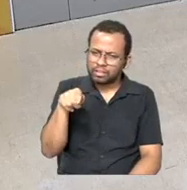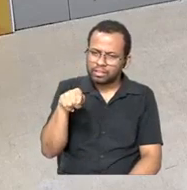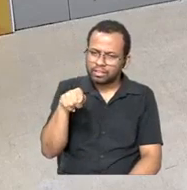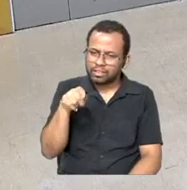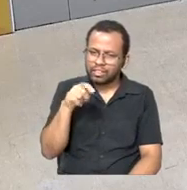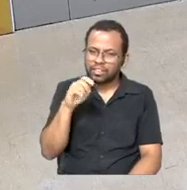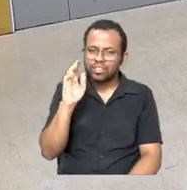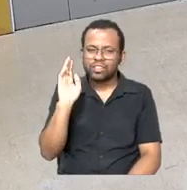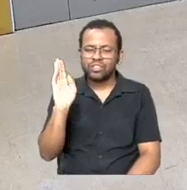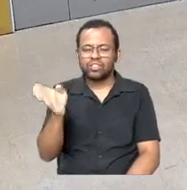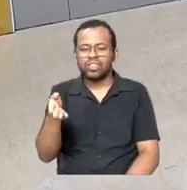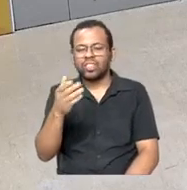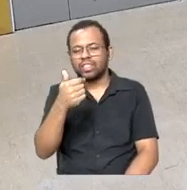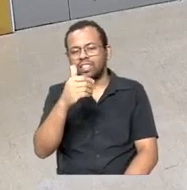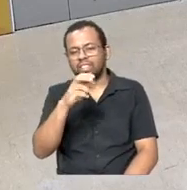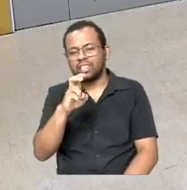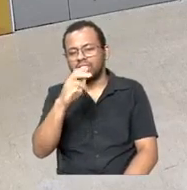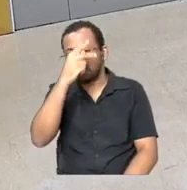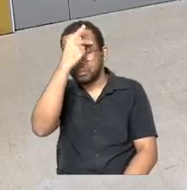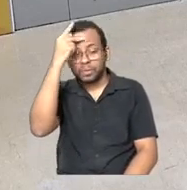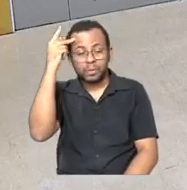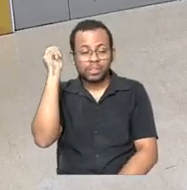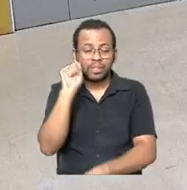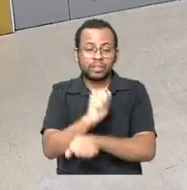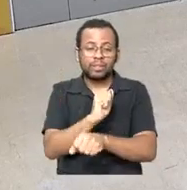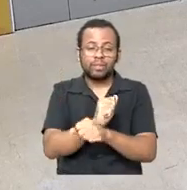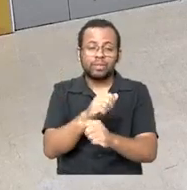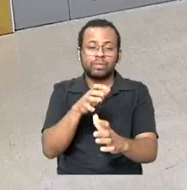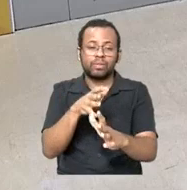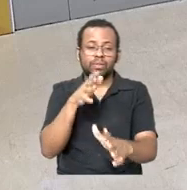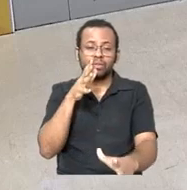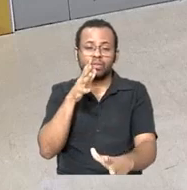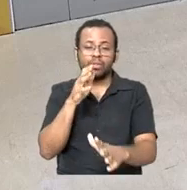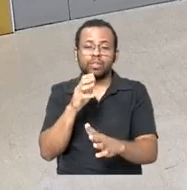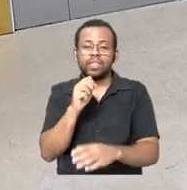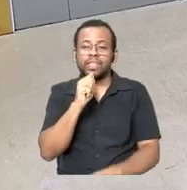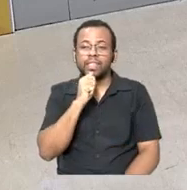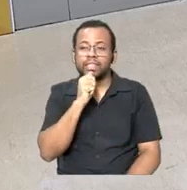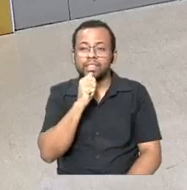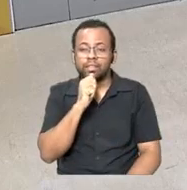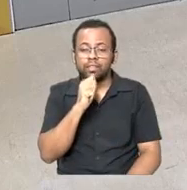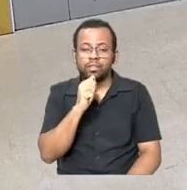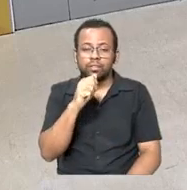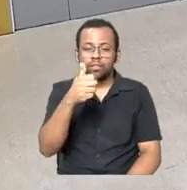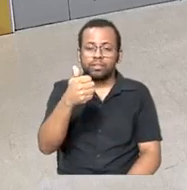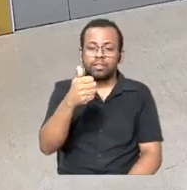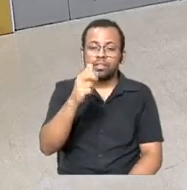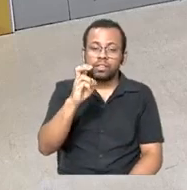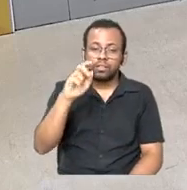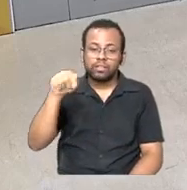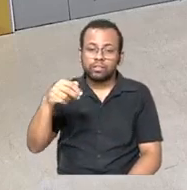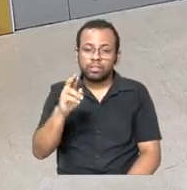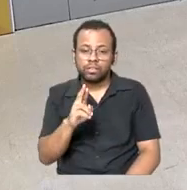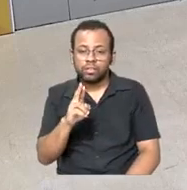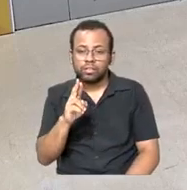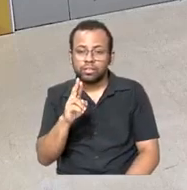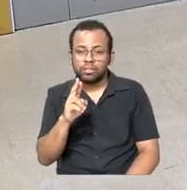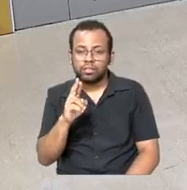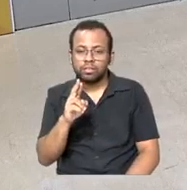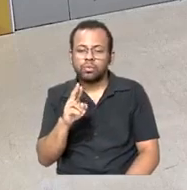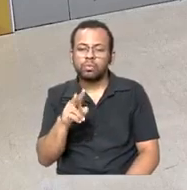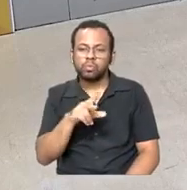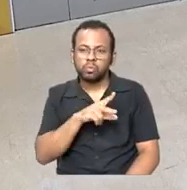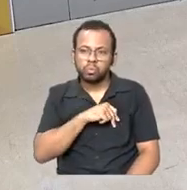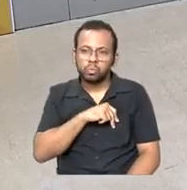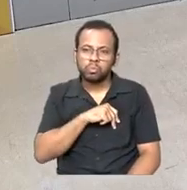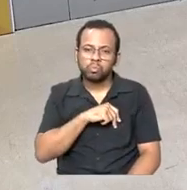já são 15 títulos esperando a bolinha decisiva que tema e não chegar r$ 5.000 é o prêmio e a disputa tá